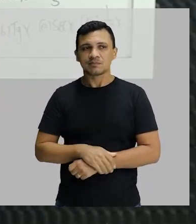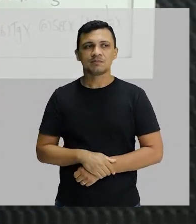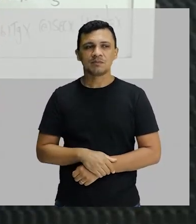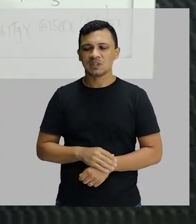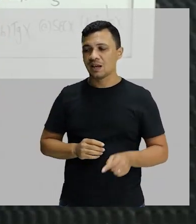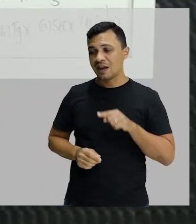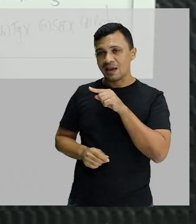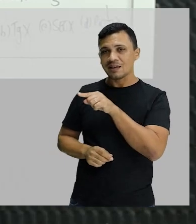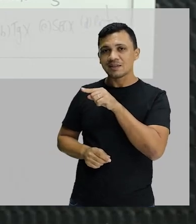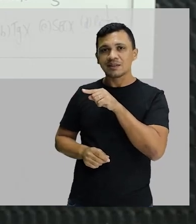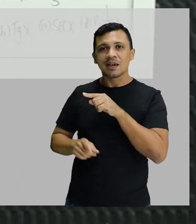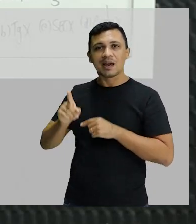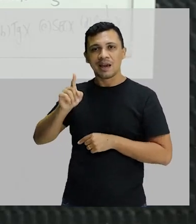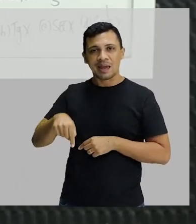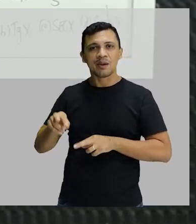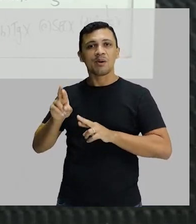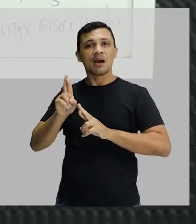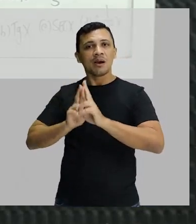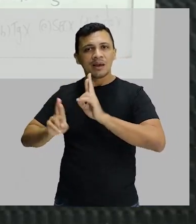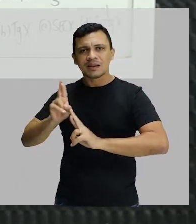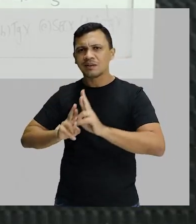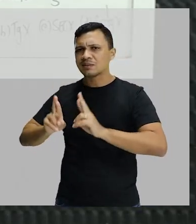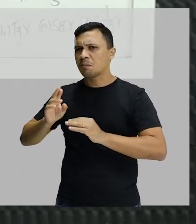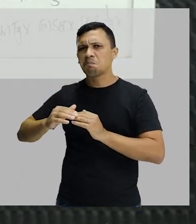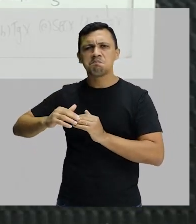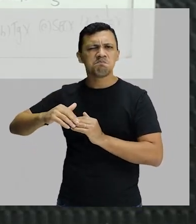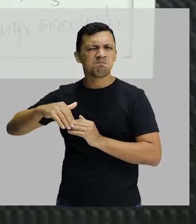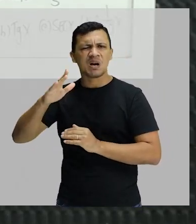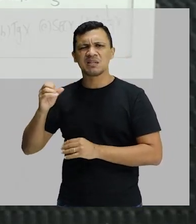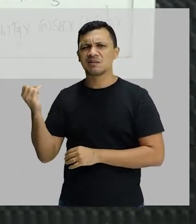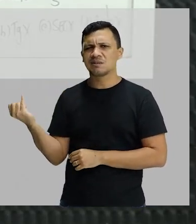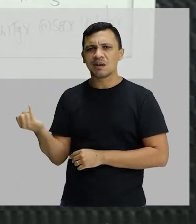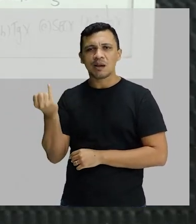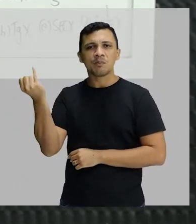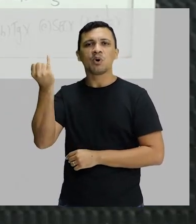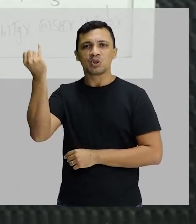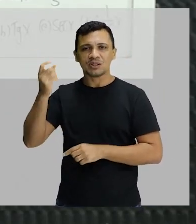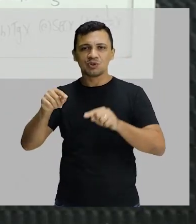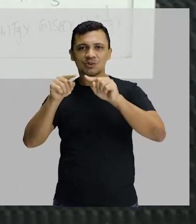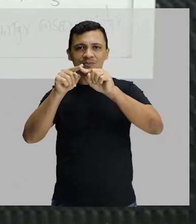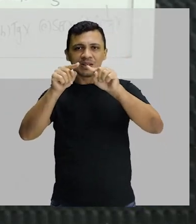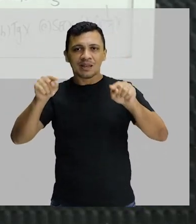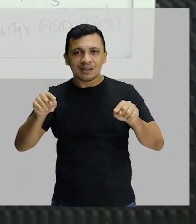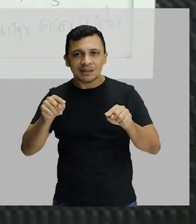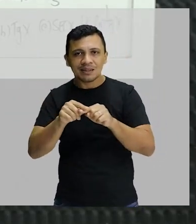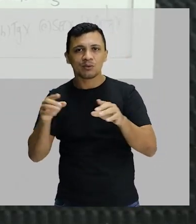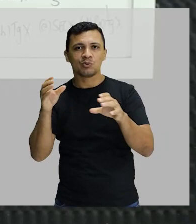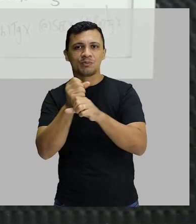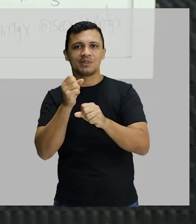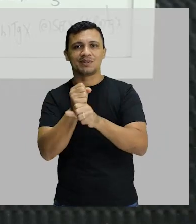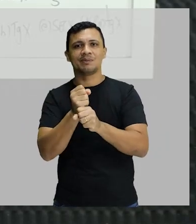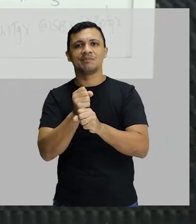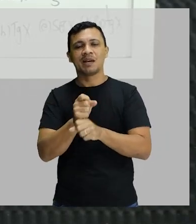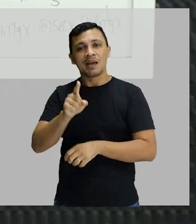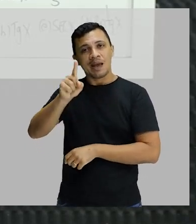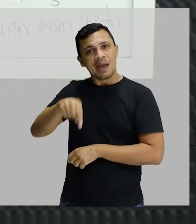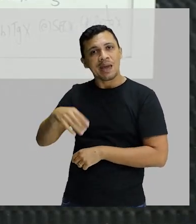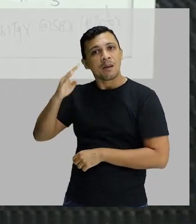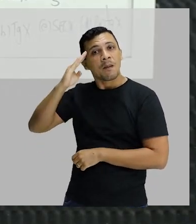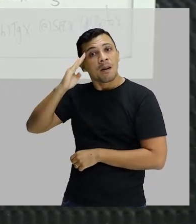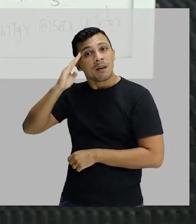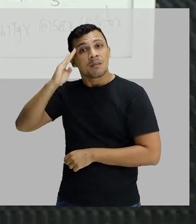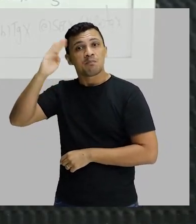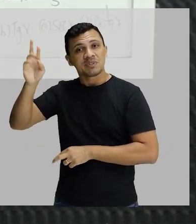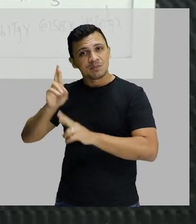galera, é que nós chamamos de relação fundamental da trigonometria. É a principal